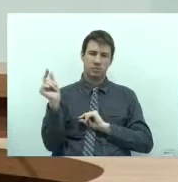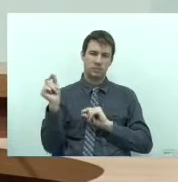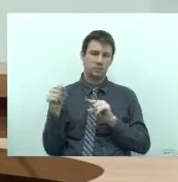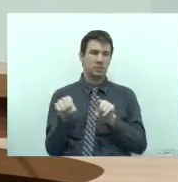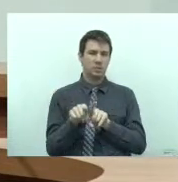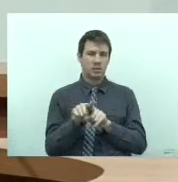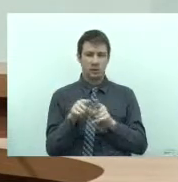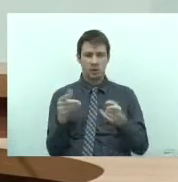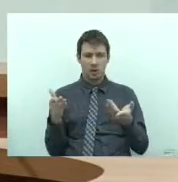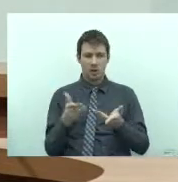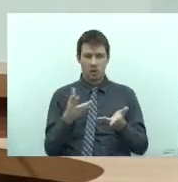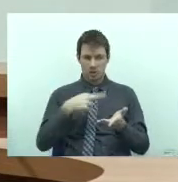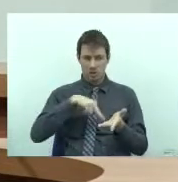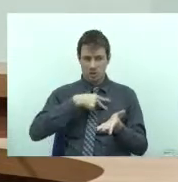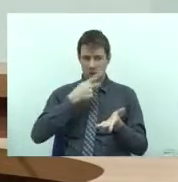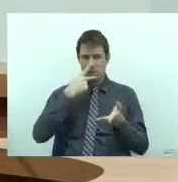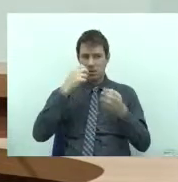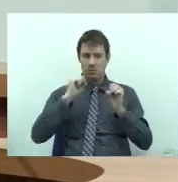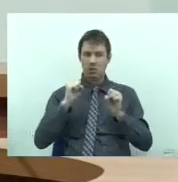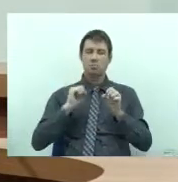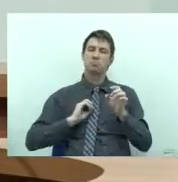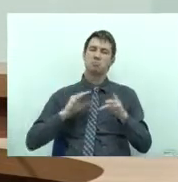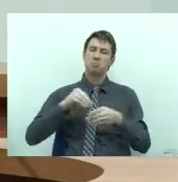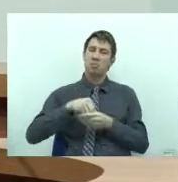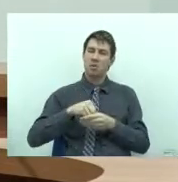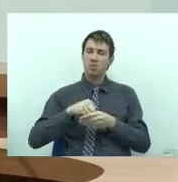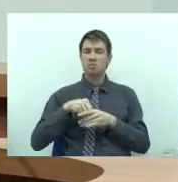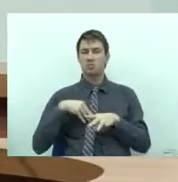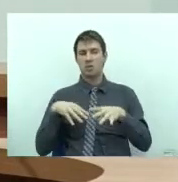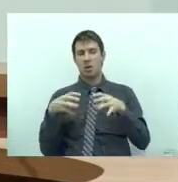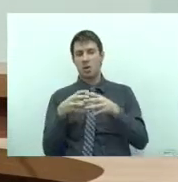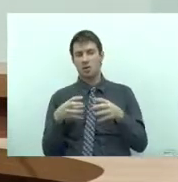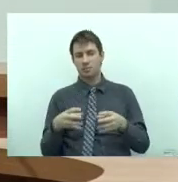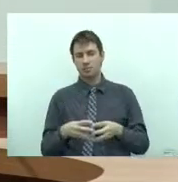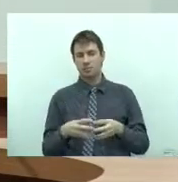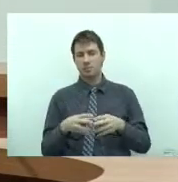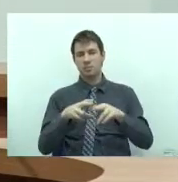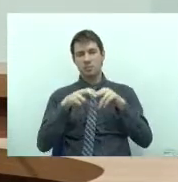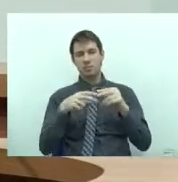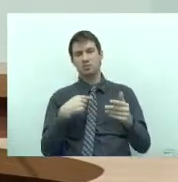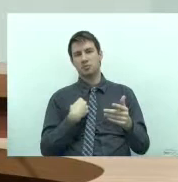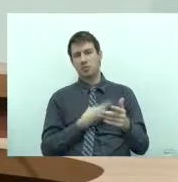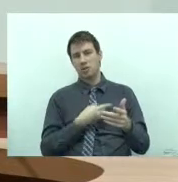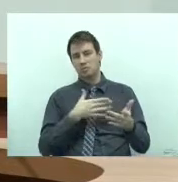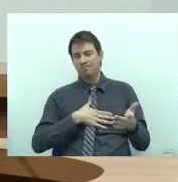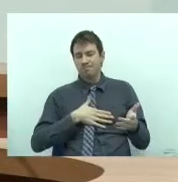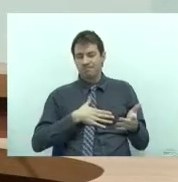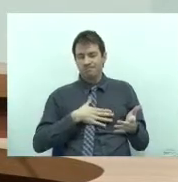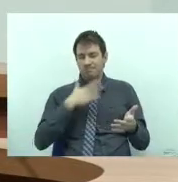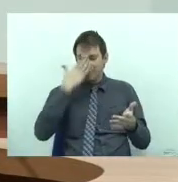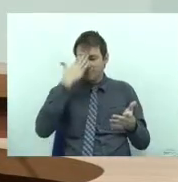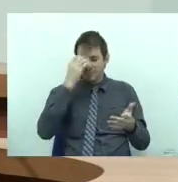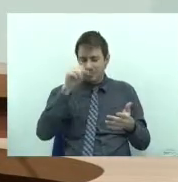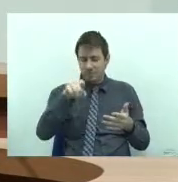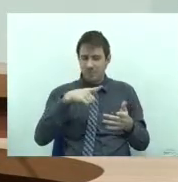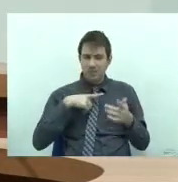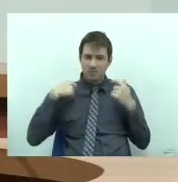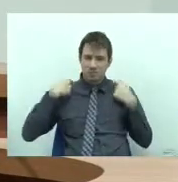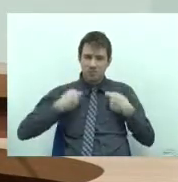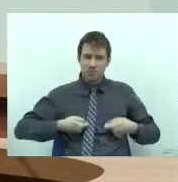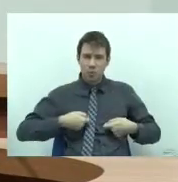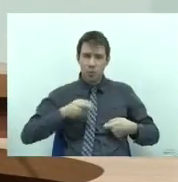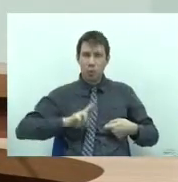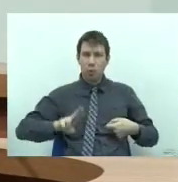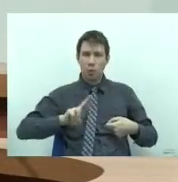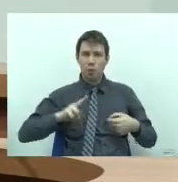Não pode hoje estar dentro de uma farda tão honrada que eles vestem com tanto orgulho como